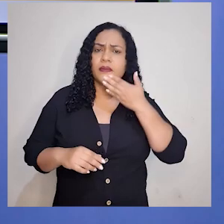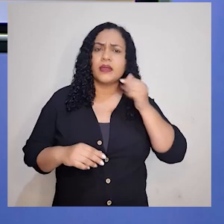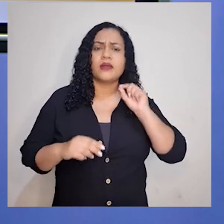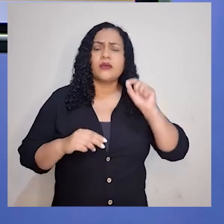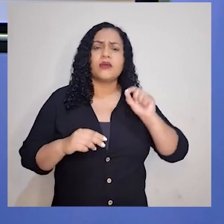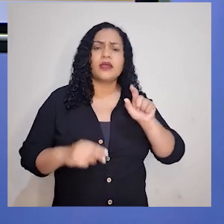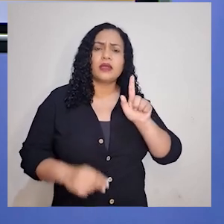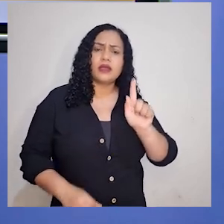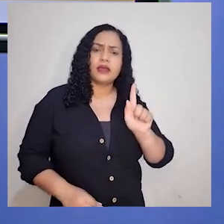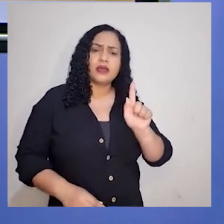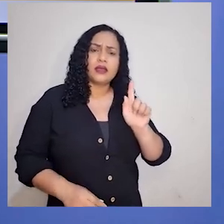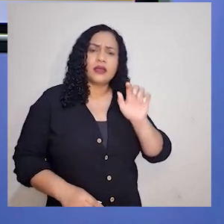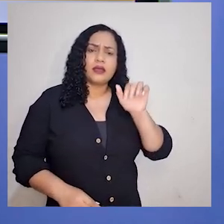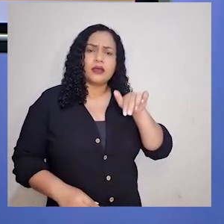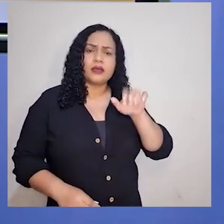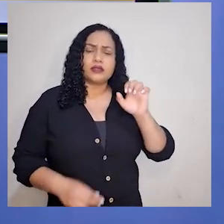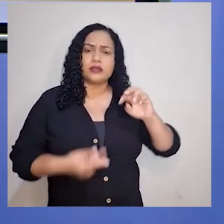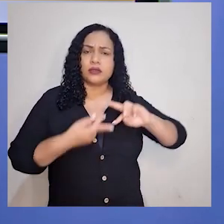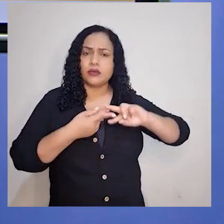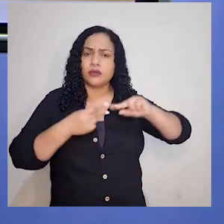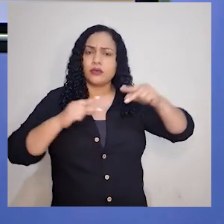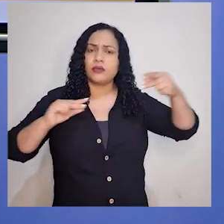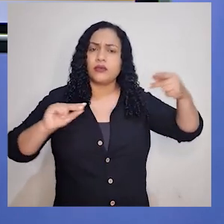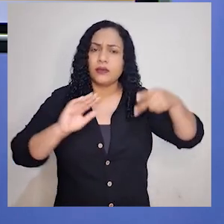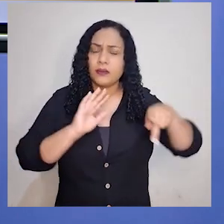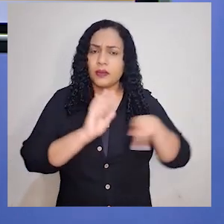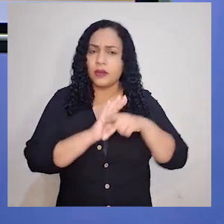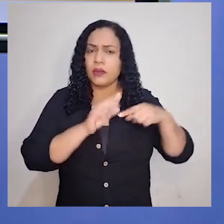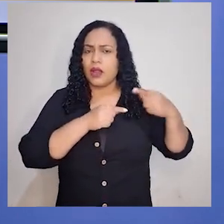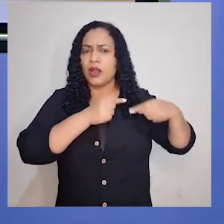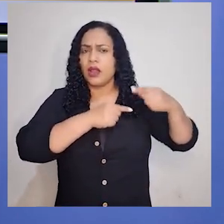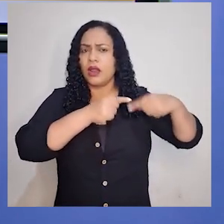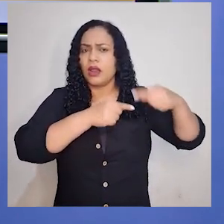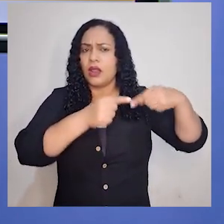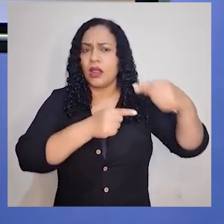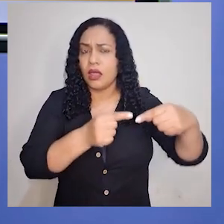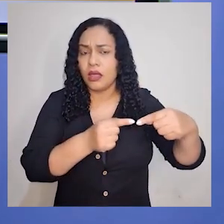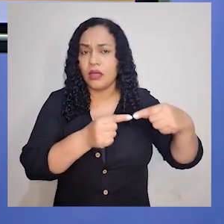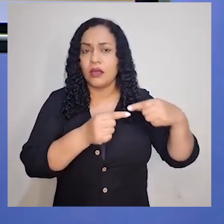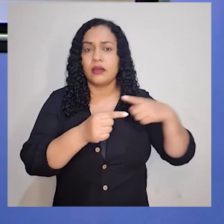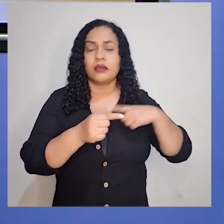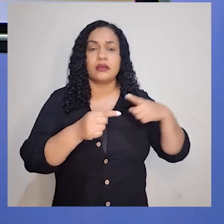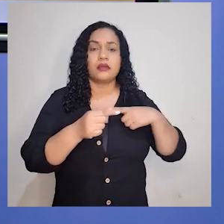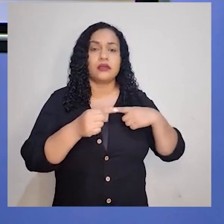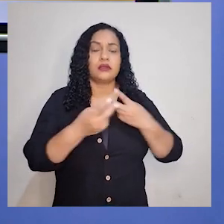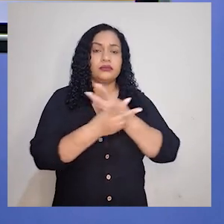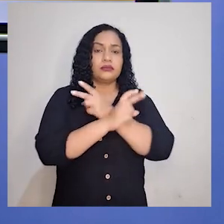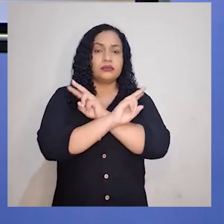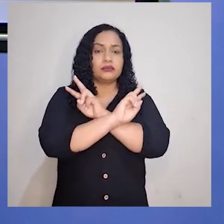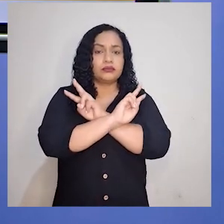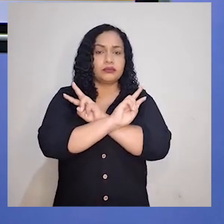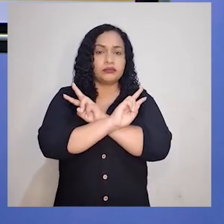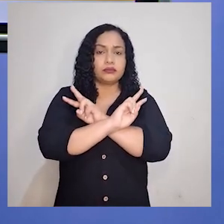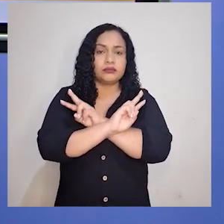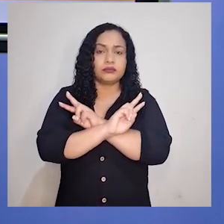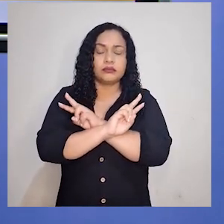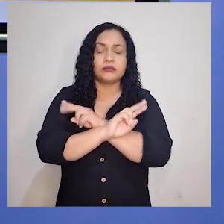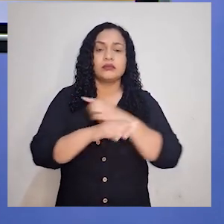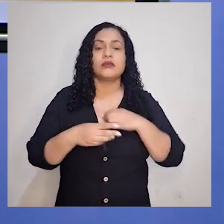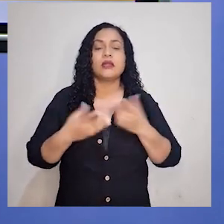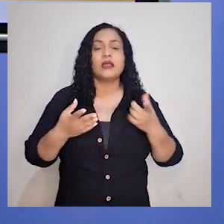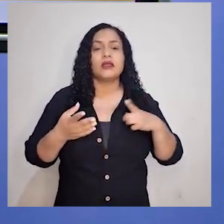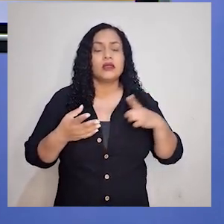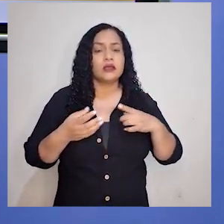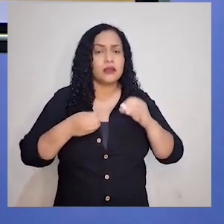entender melhor o que são os genes. Os genes são unidades de informação hereditária que formam os cromossomos.